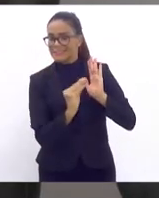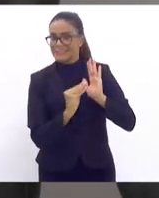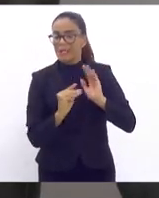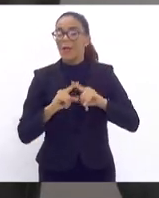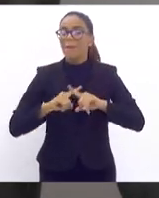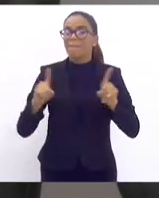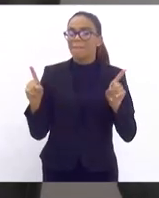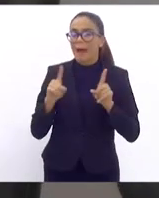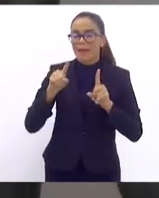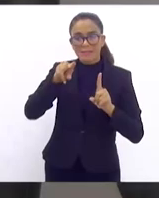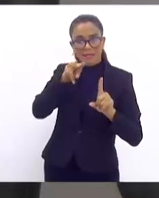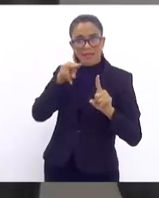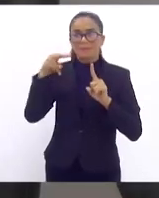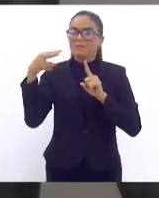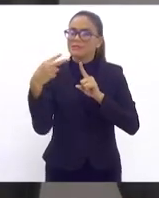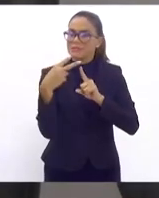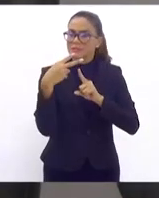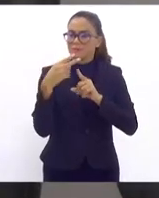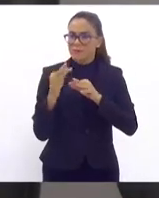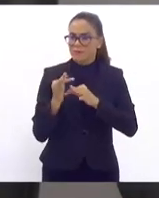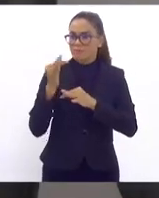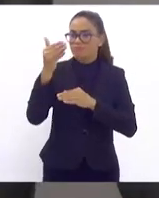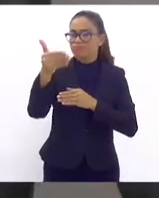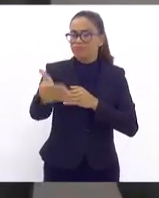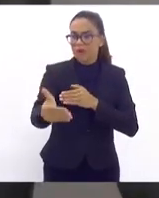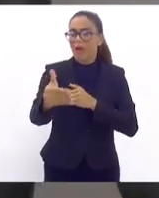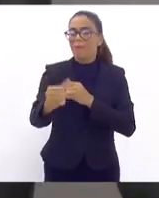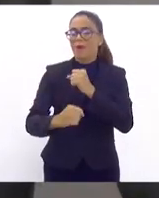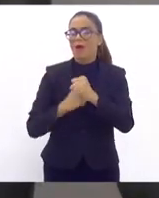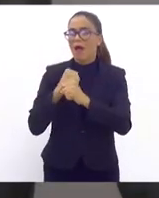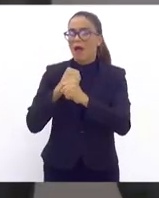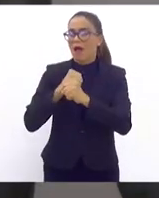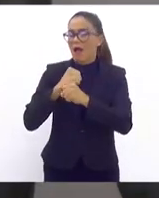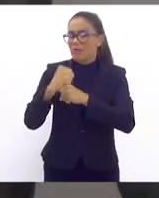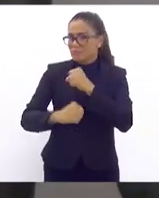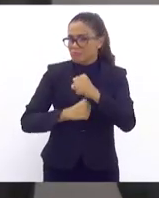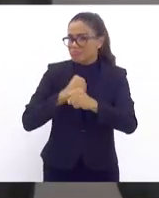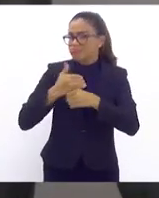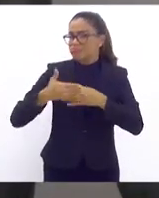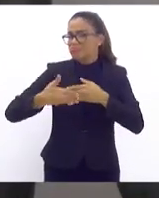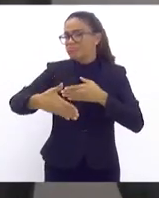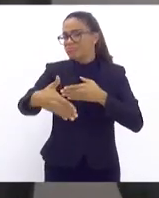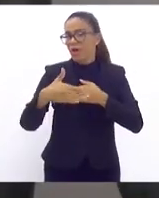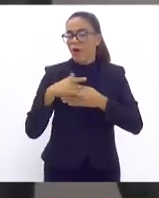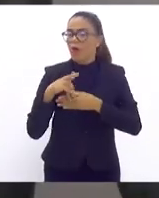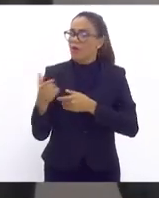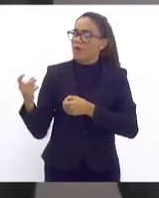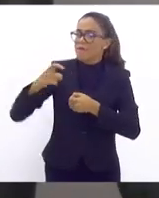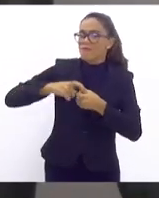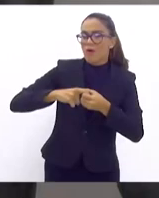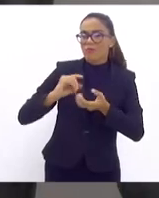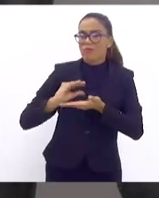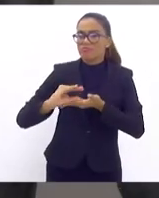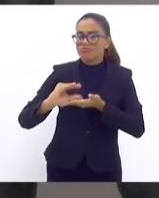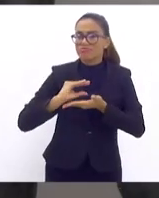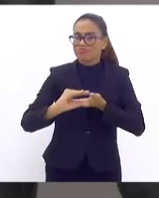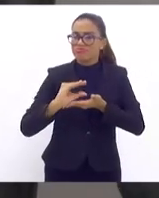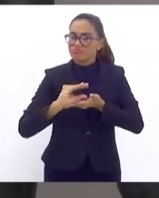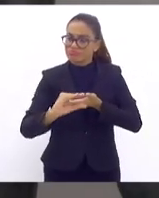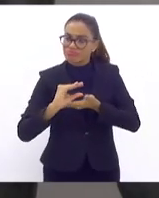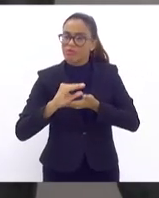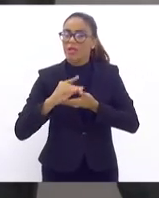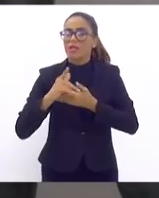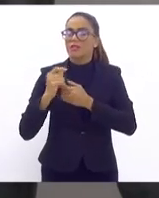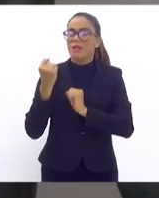a perspectiva para os próximos anos é a gente retomar os empregos na indústria naval, o investimento na indústria naval. Então,